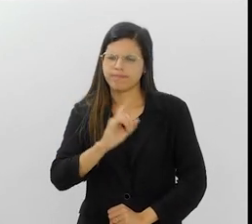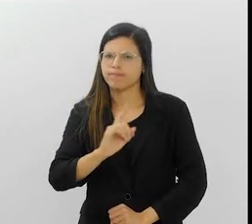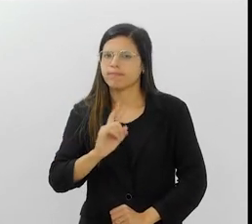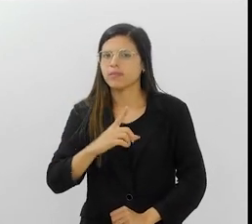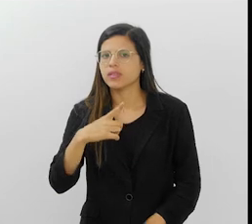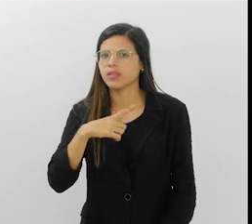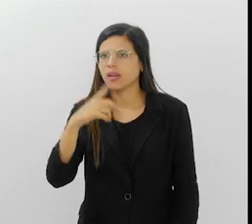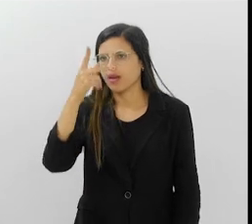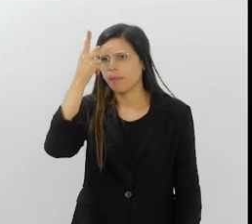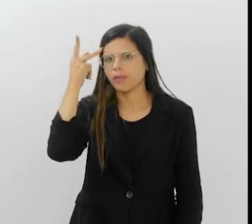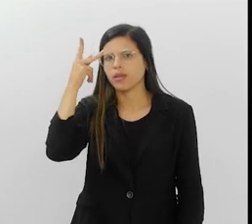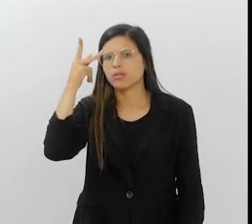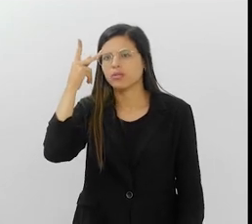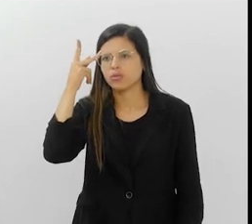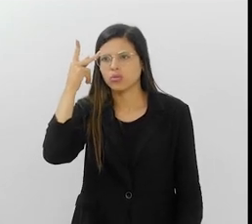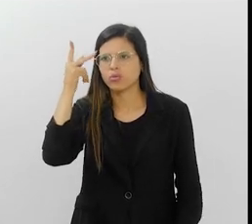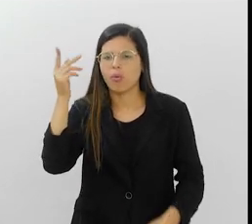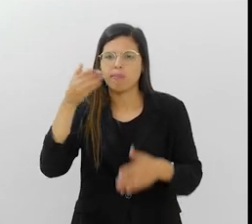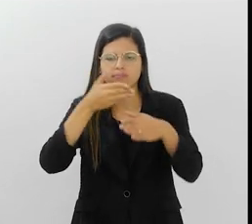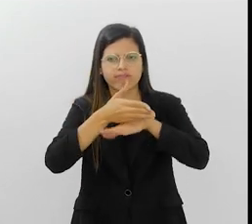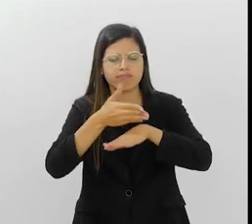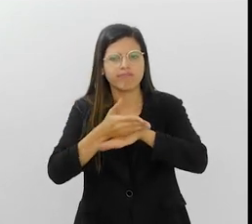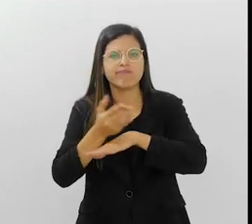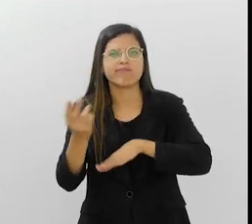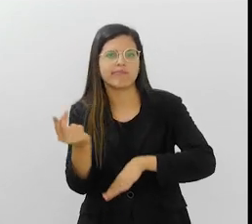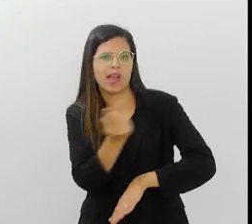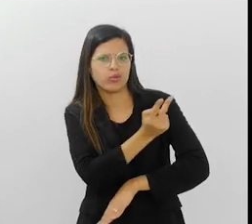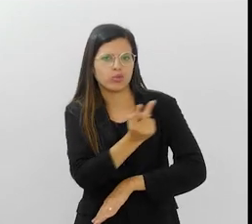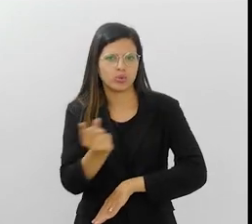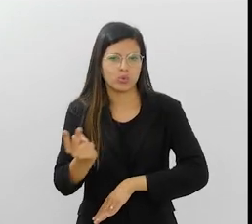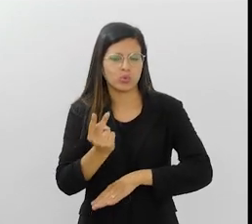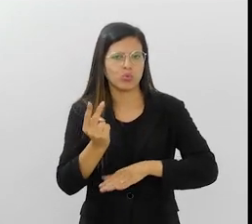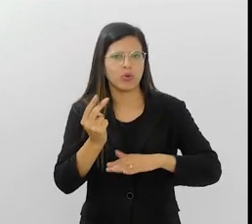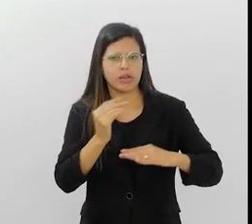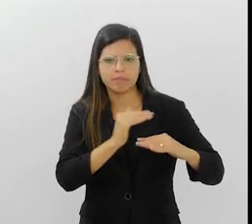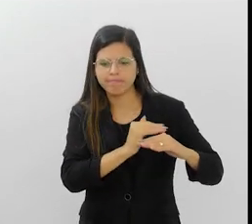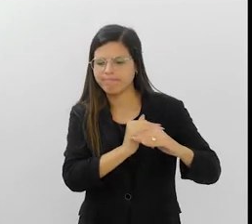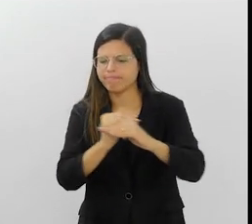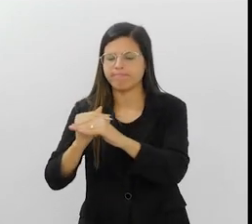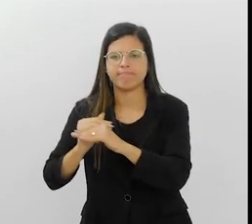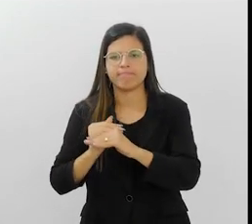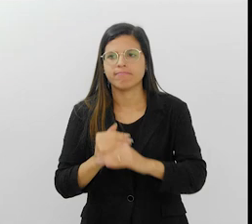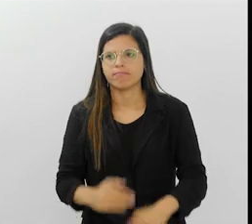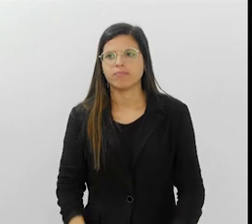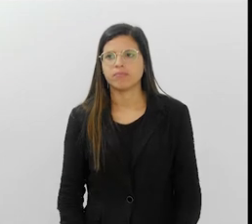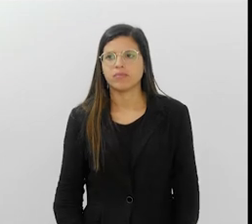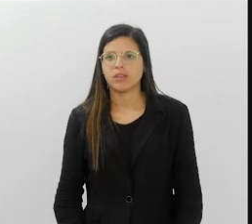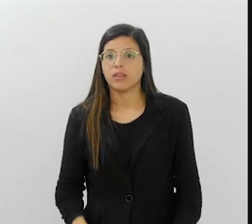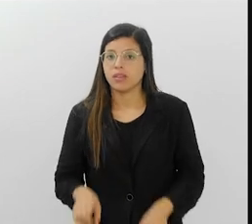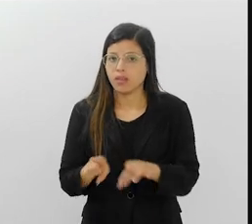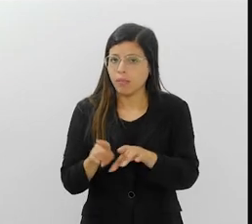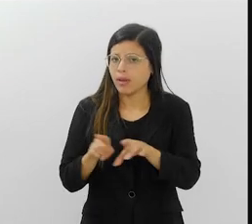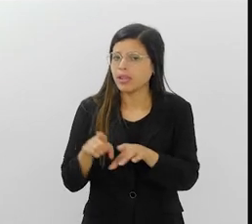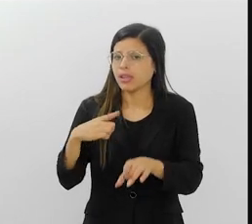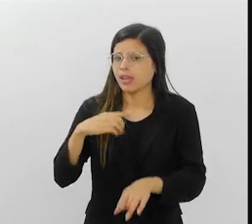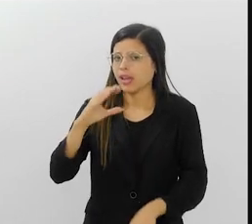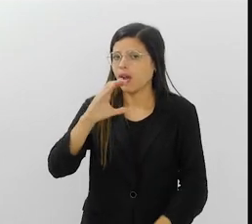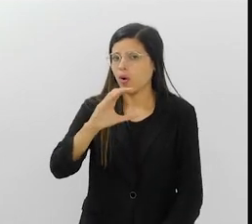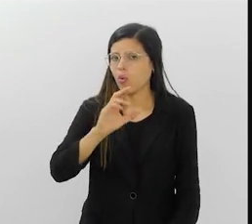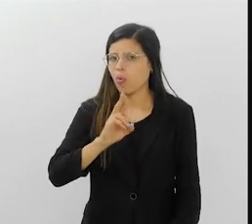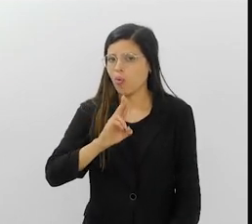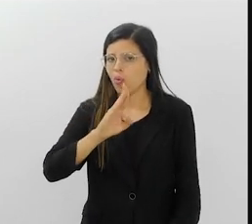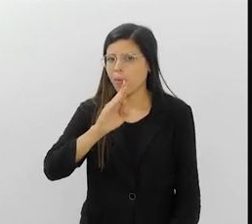ali gente suficiente para manter as duas escolas no padrão que elas têm hoje. Né? E se a Cubango subisse também,